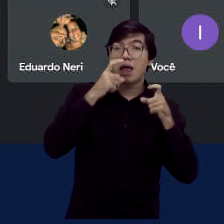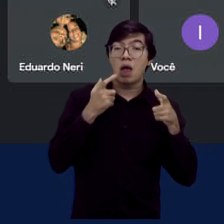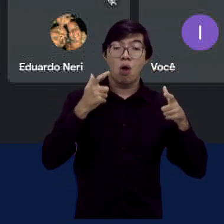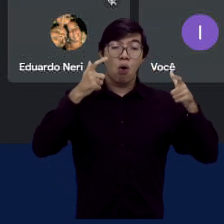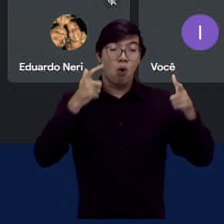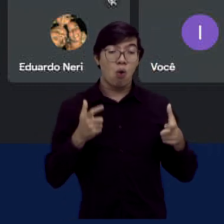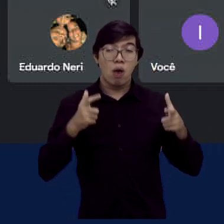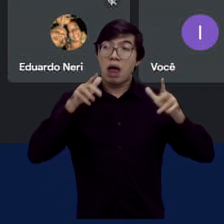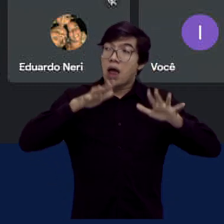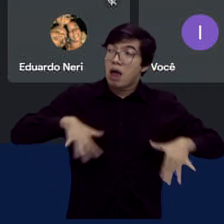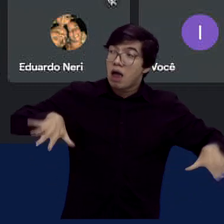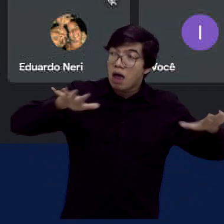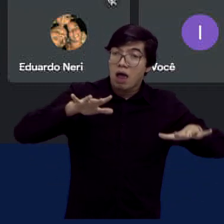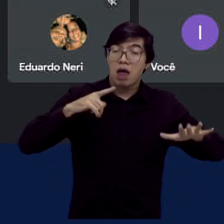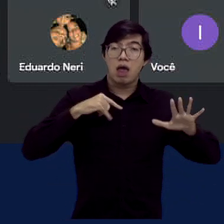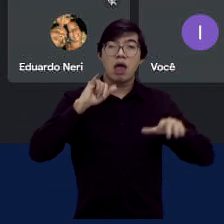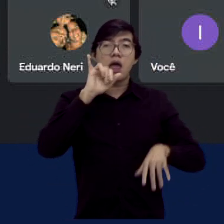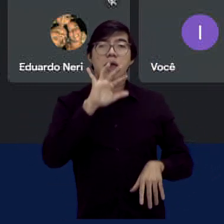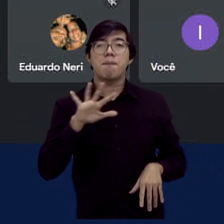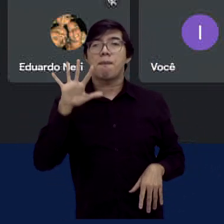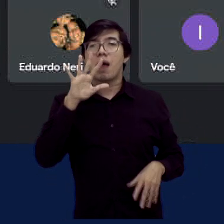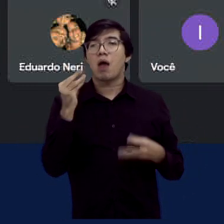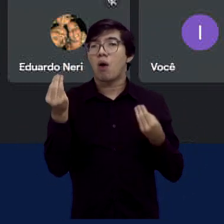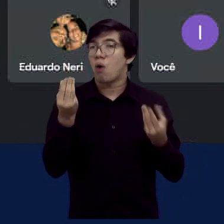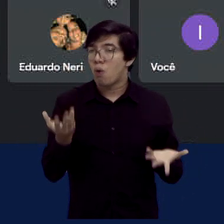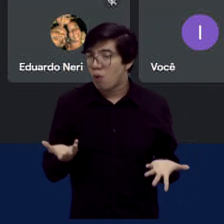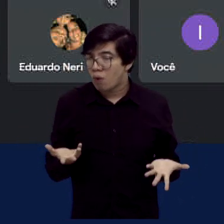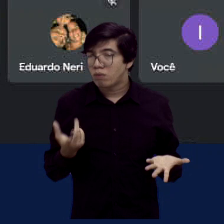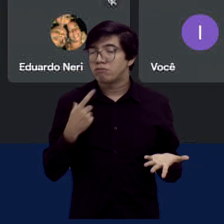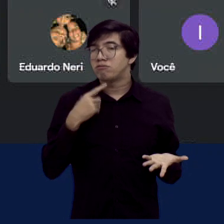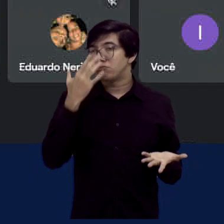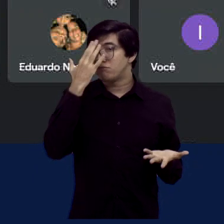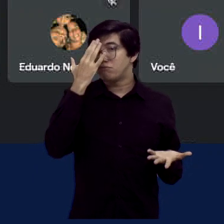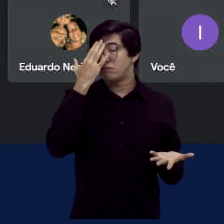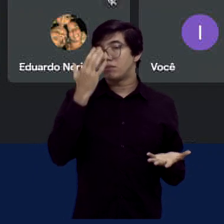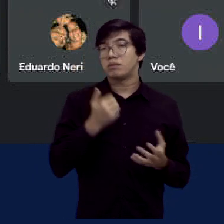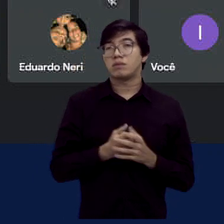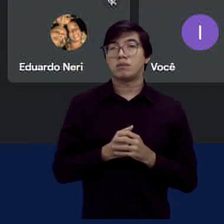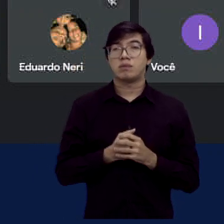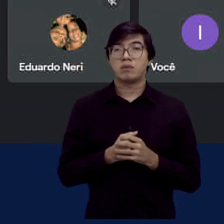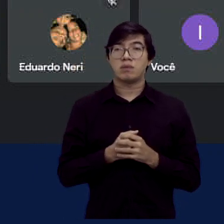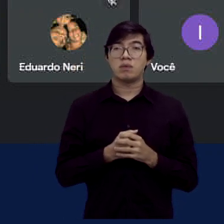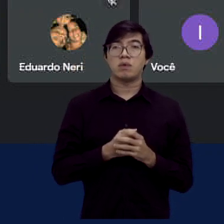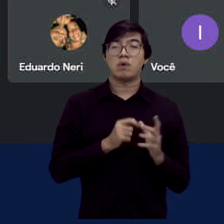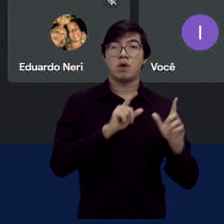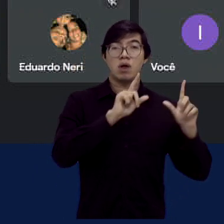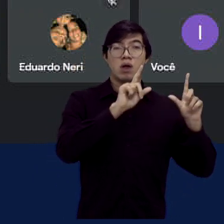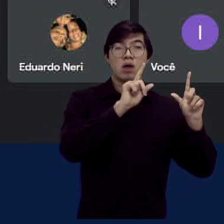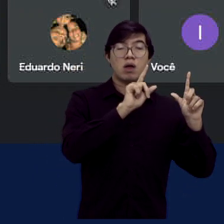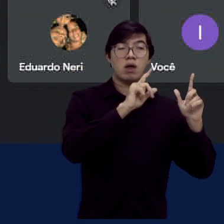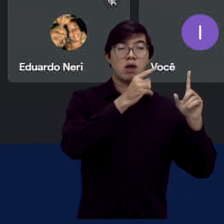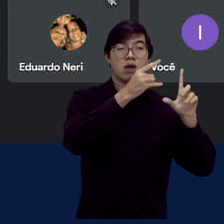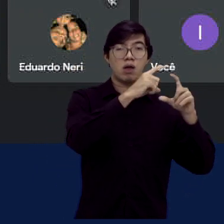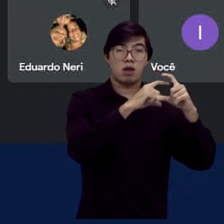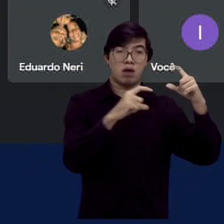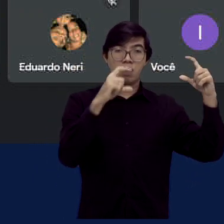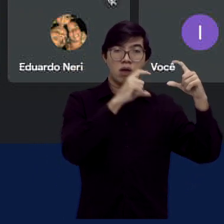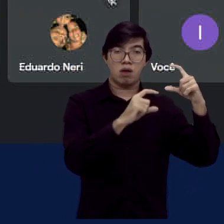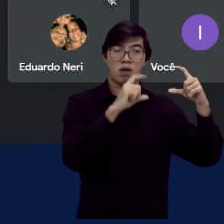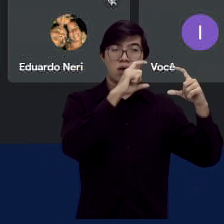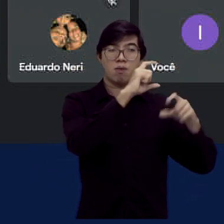2 coisas se complementam, certo? Quando você chega no fim da tira, em que você tem